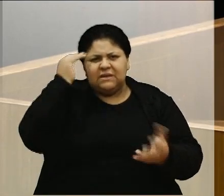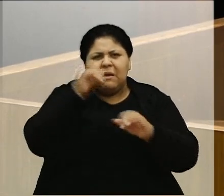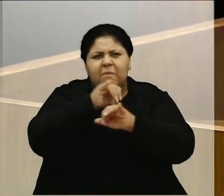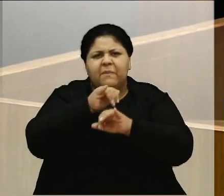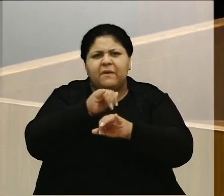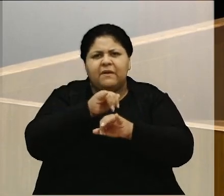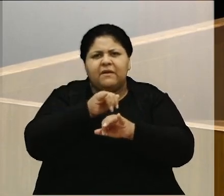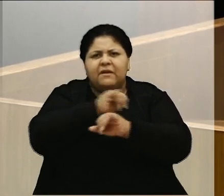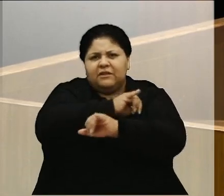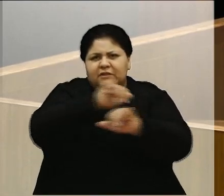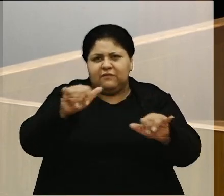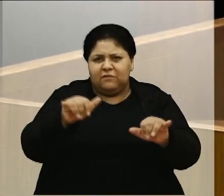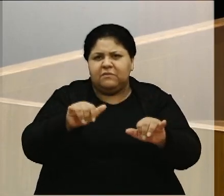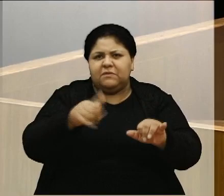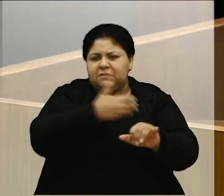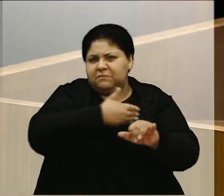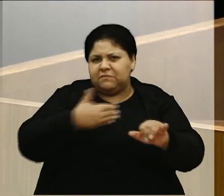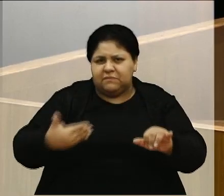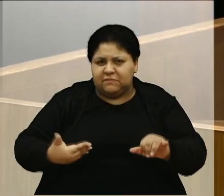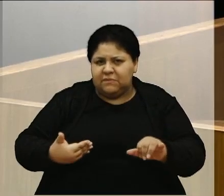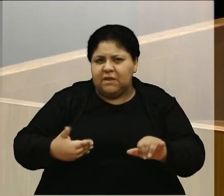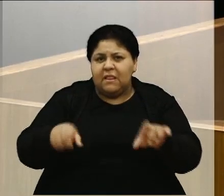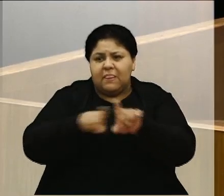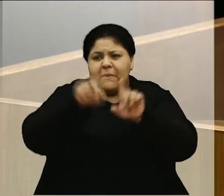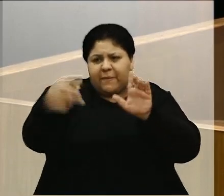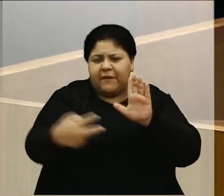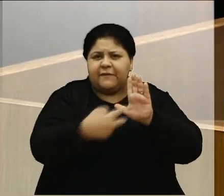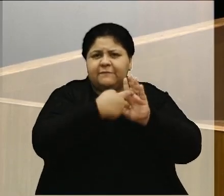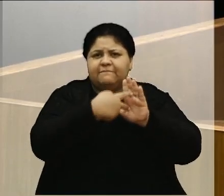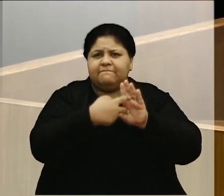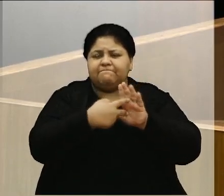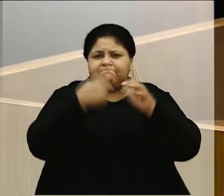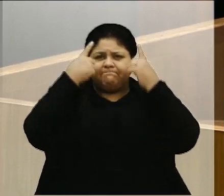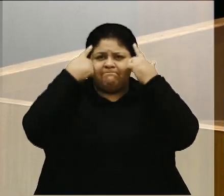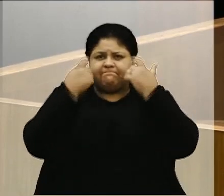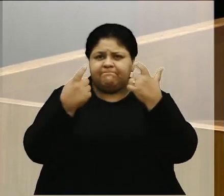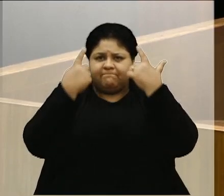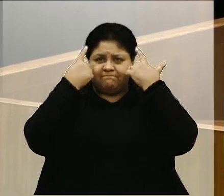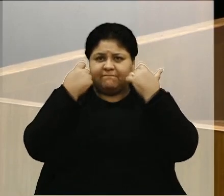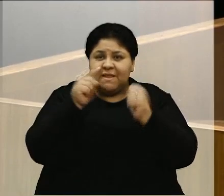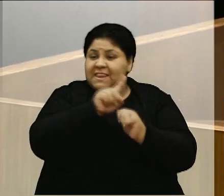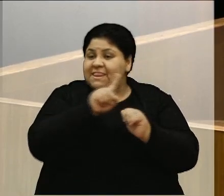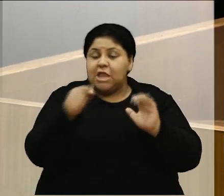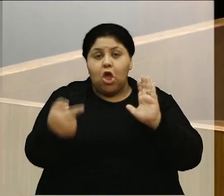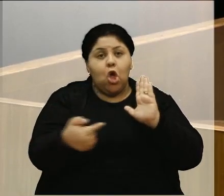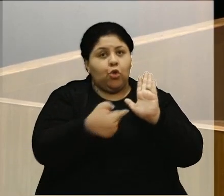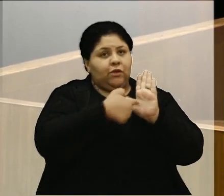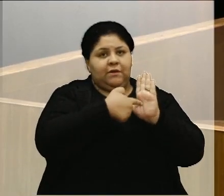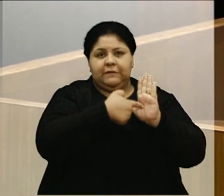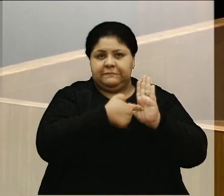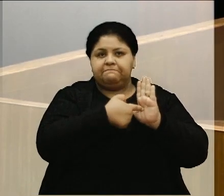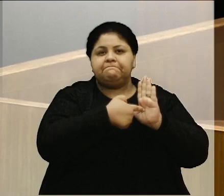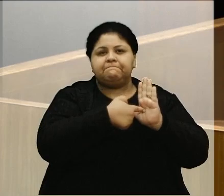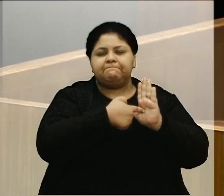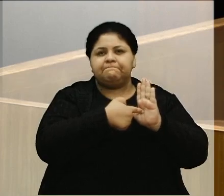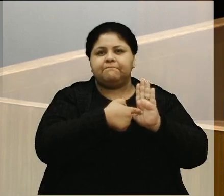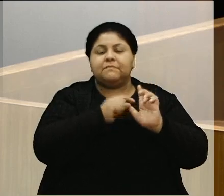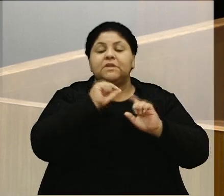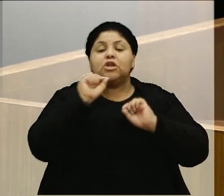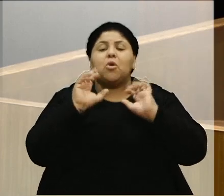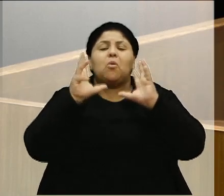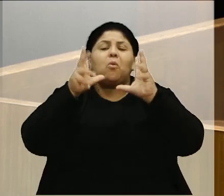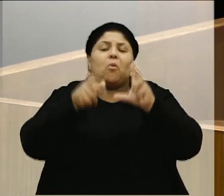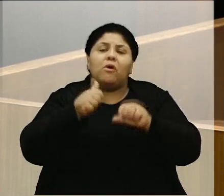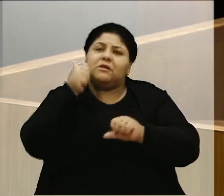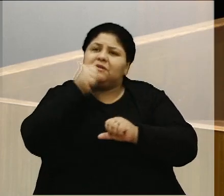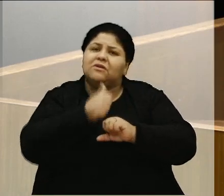chamar a atenção também para que a gente tenha em mente a violência não denunciada, essas violências veladas. Quantas mulheres